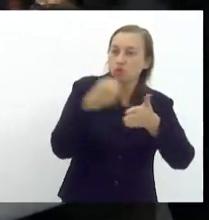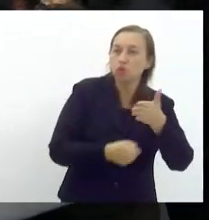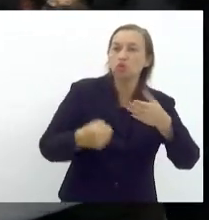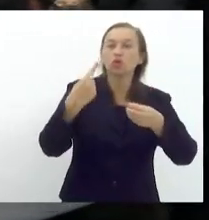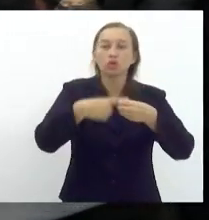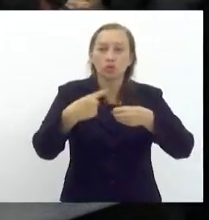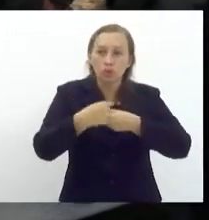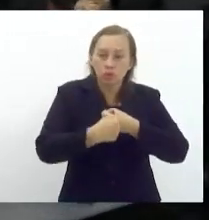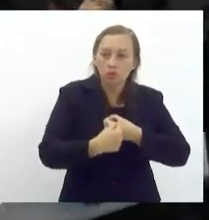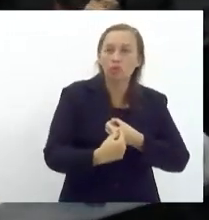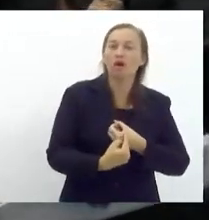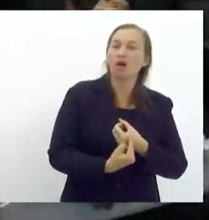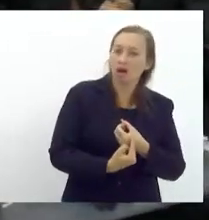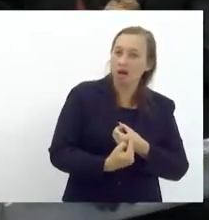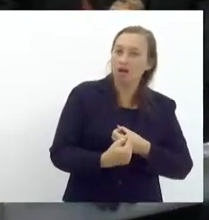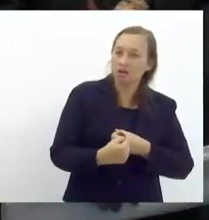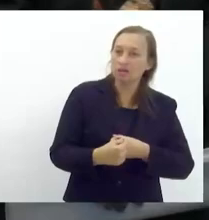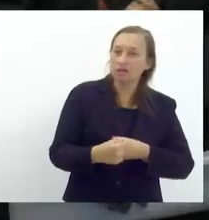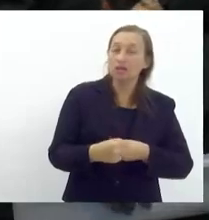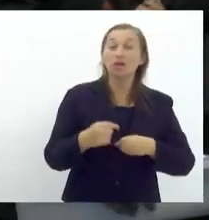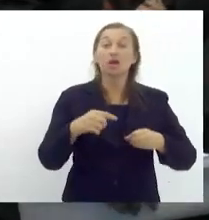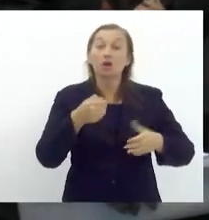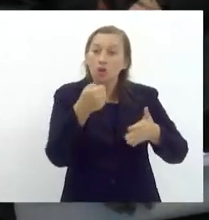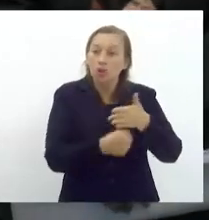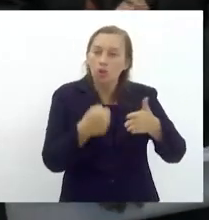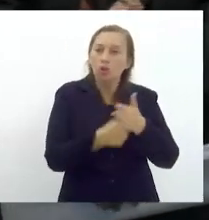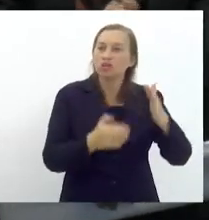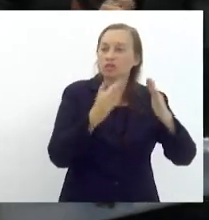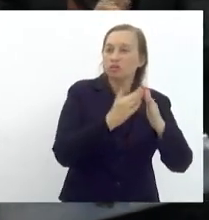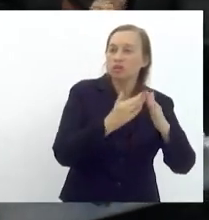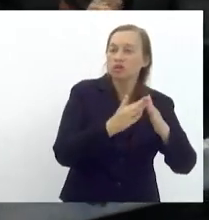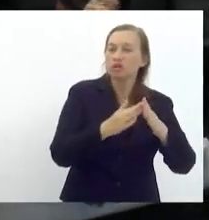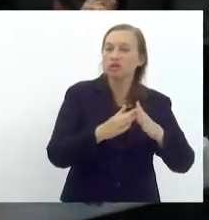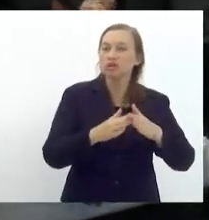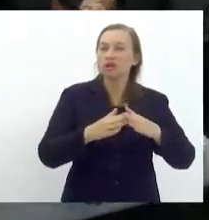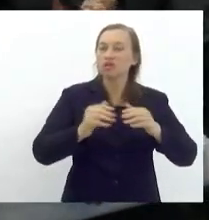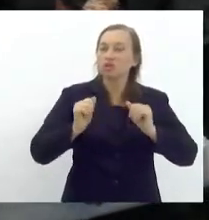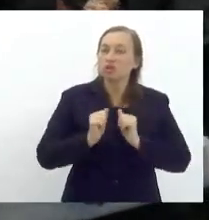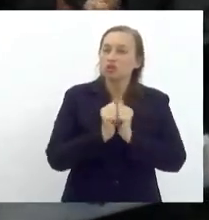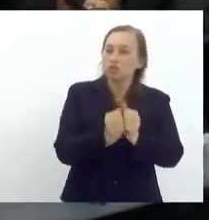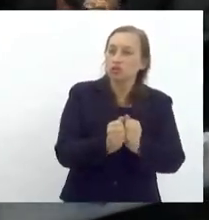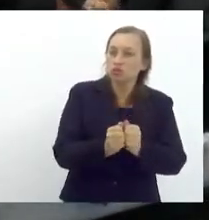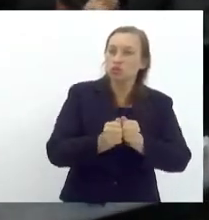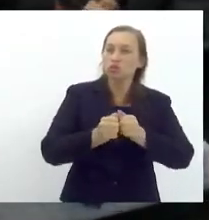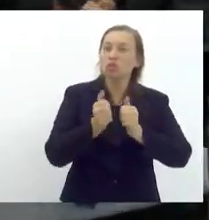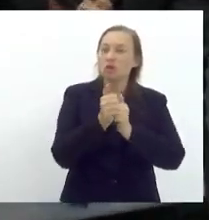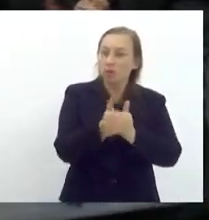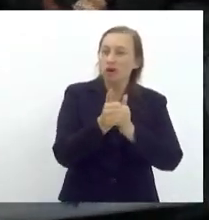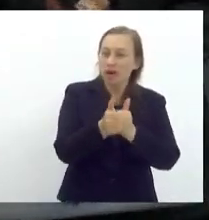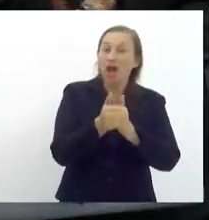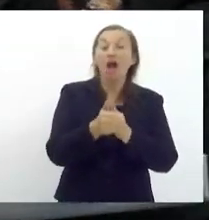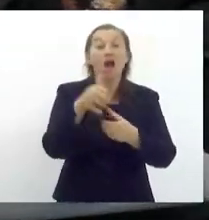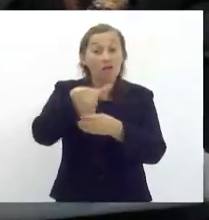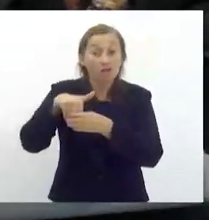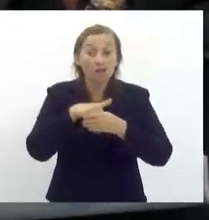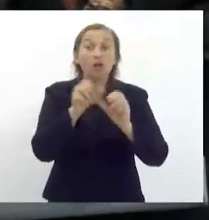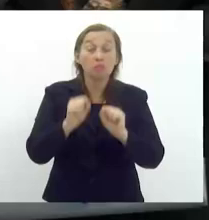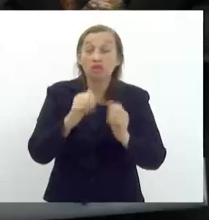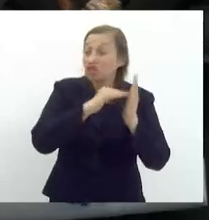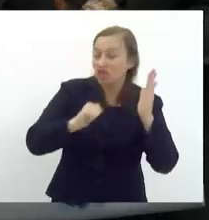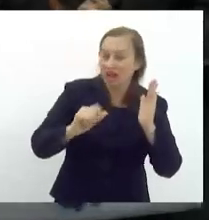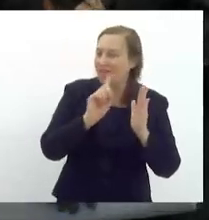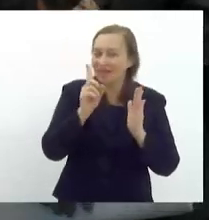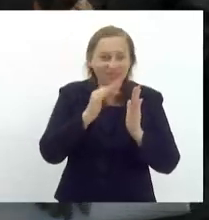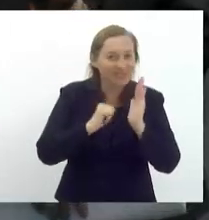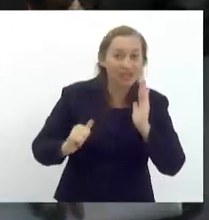o Eminem eleme movimento Nacional de luta pela moradia estão mobilizados para acompanhar a votação que poderia retirar mas que agora